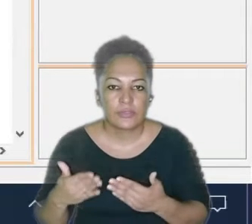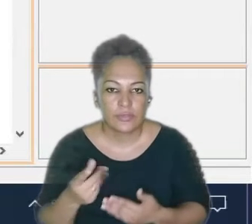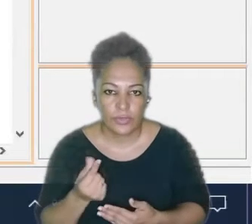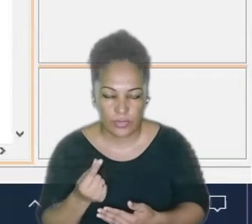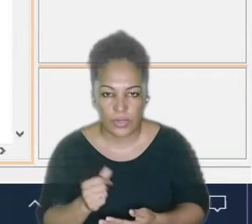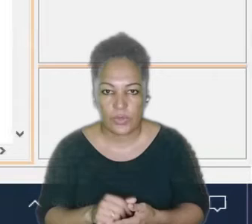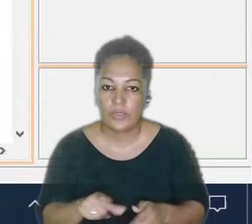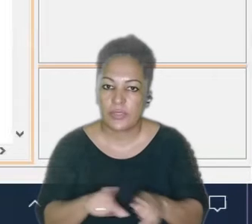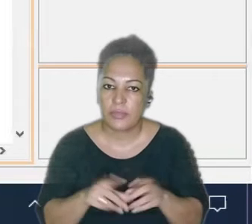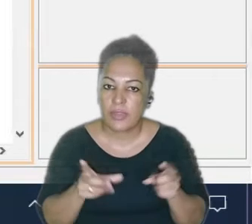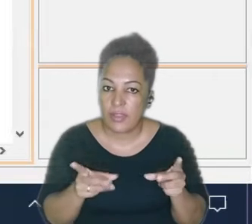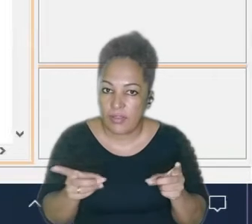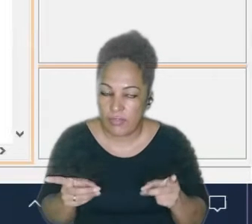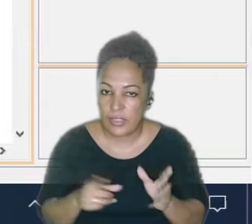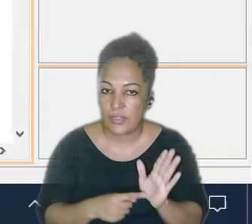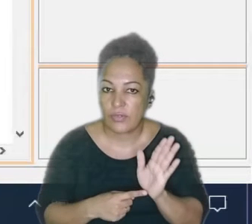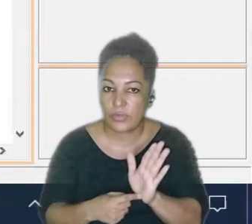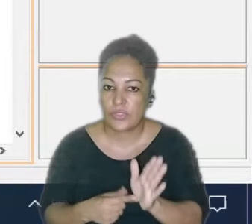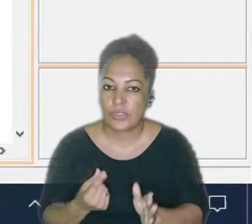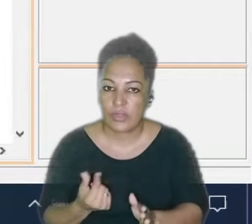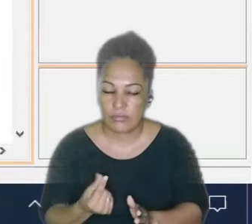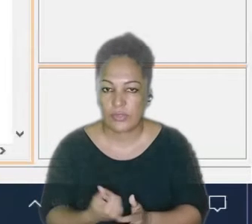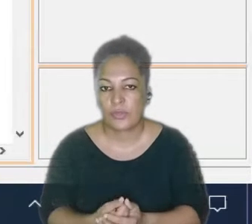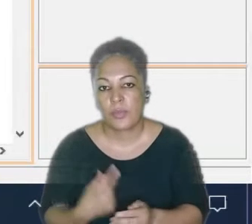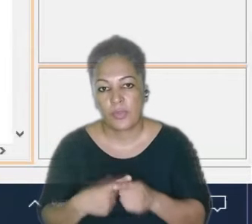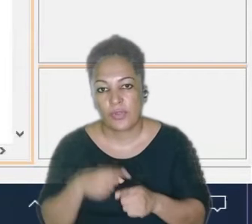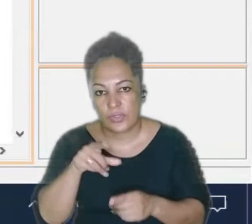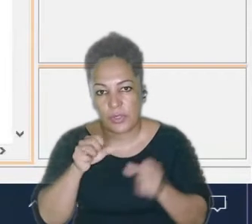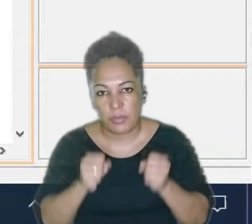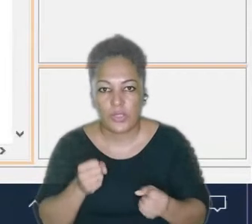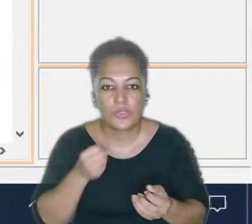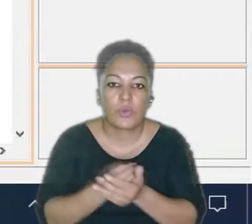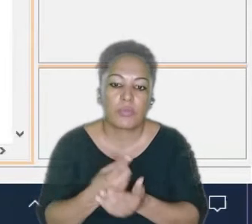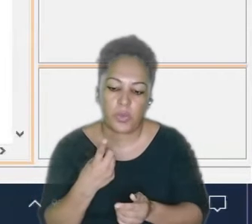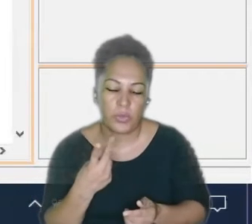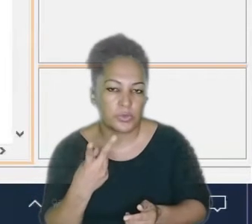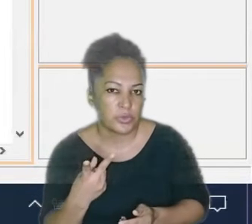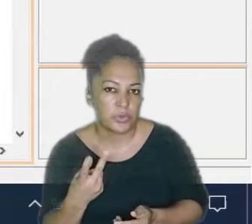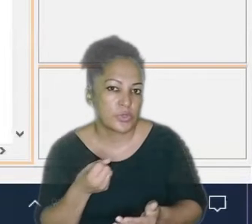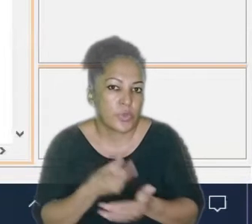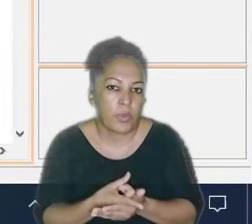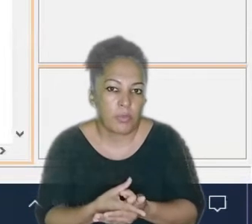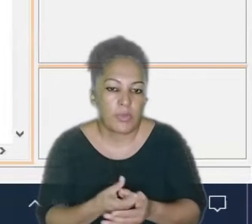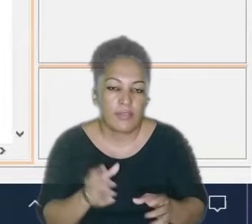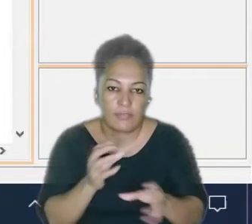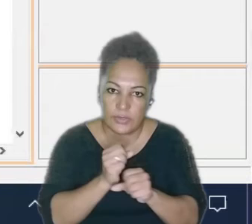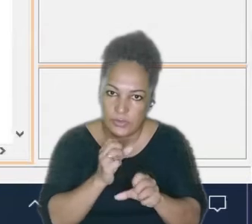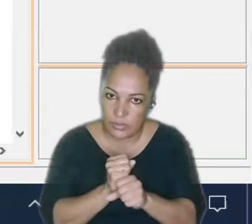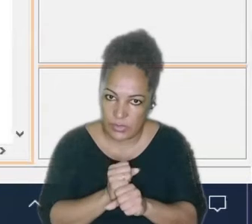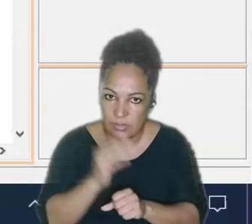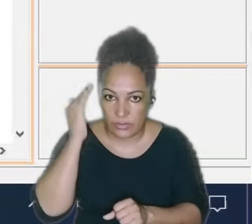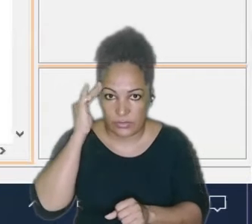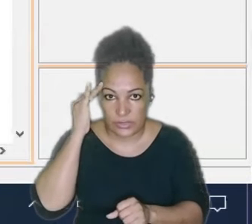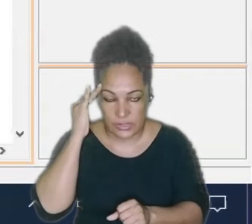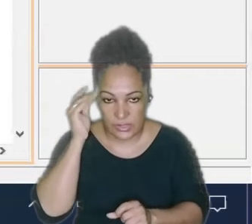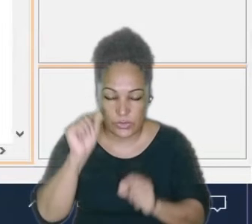partir do valor da passagem, a venda vai identificar qual é o valor da venda, porque você pode comprar 2 passagens, no cada passagem aqui